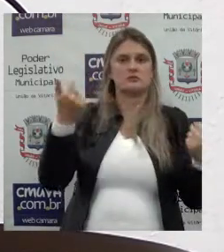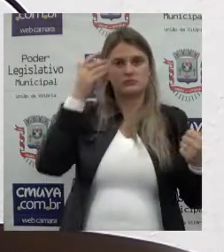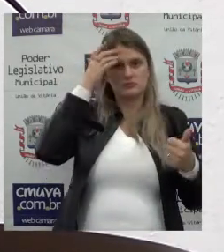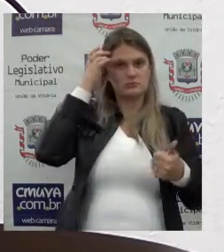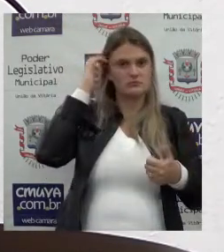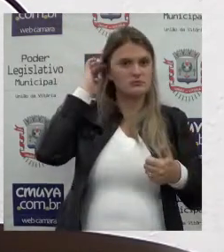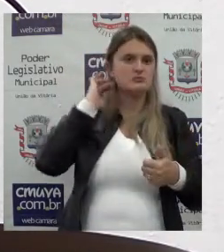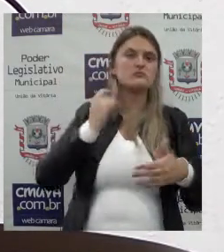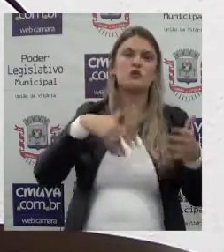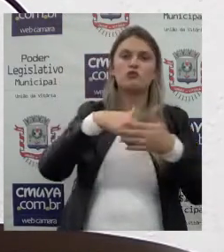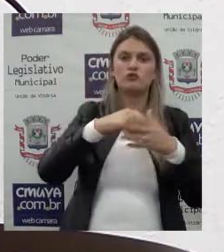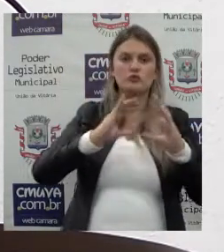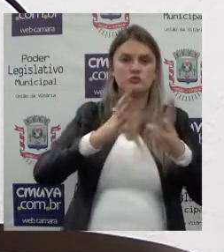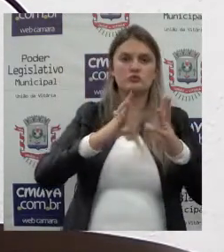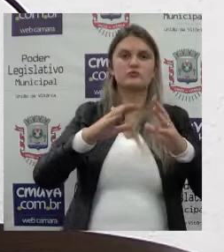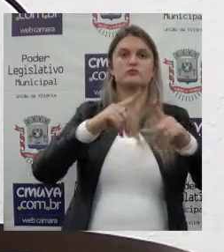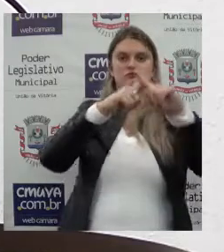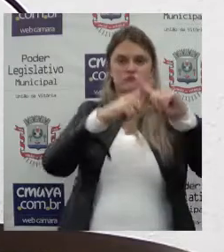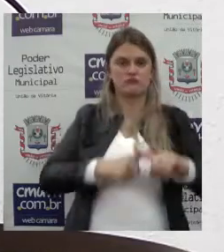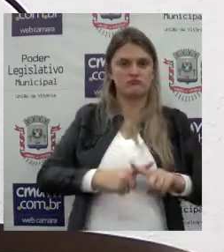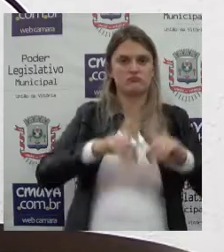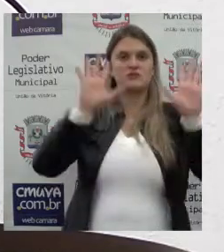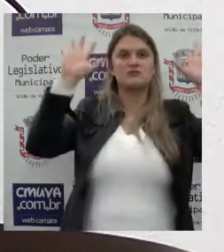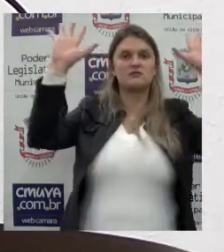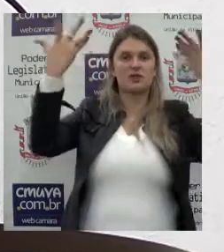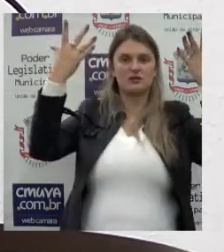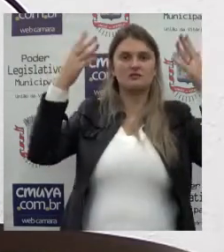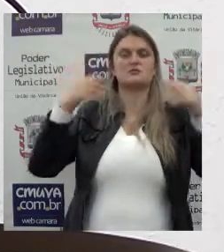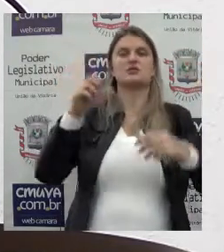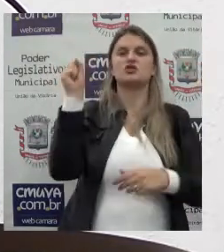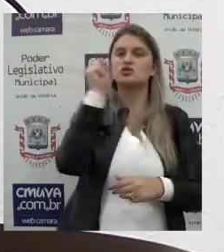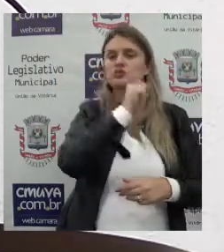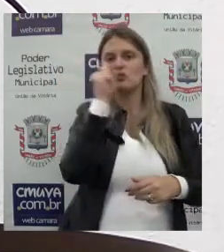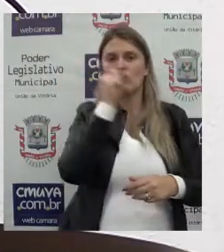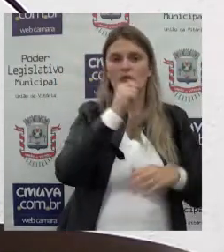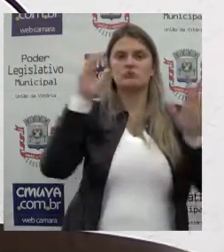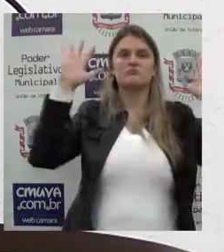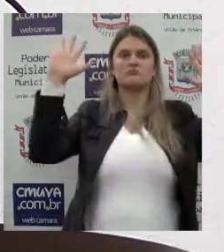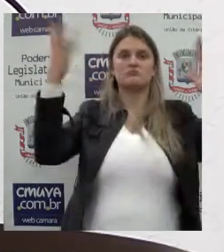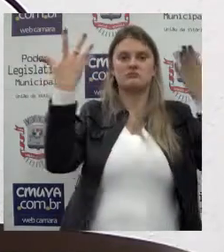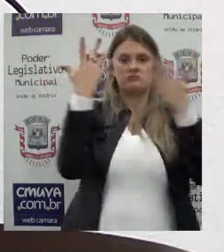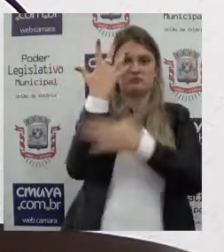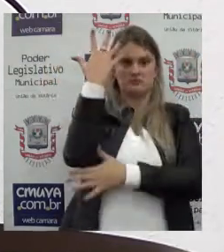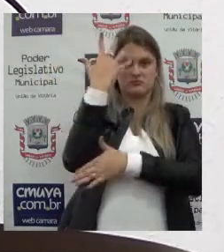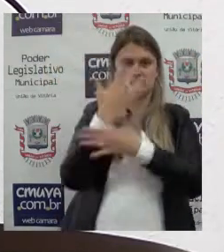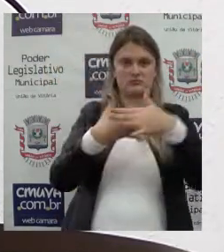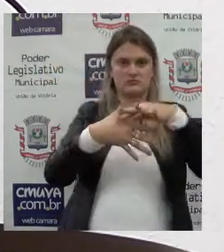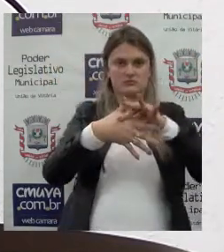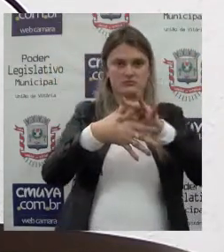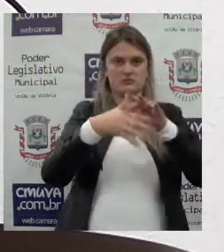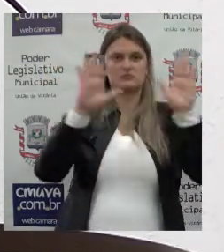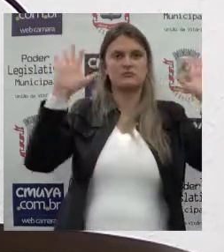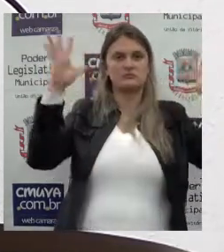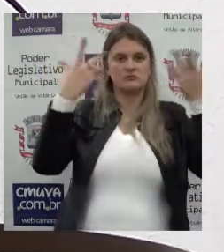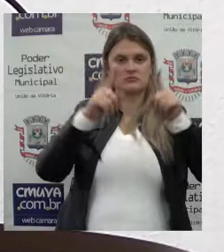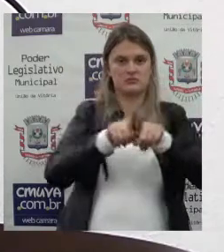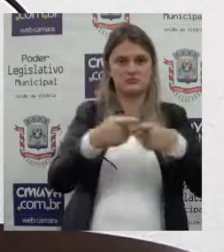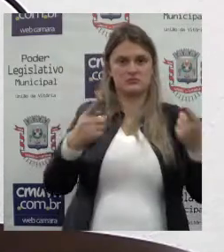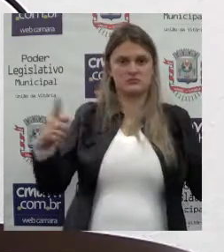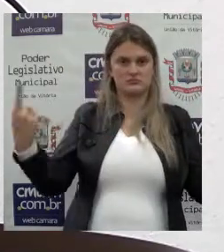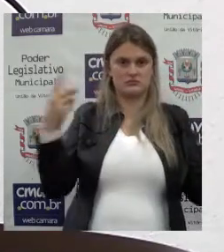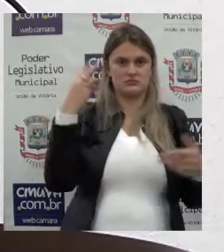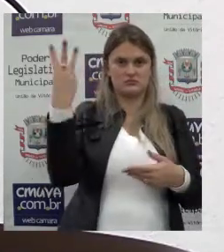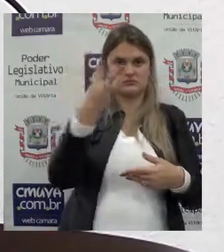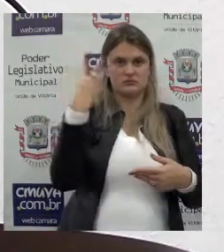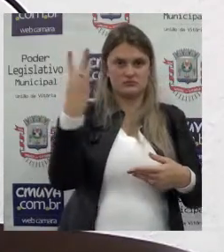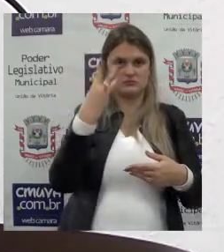ocorrência. Futebol, festa de igreja, shows, festa da costela, festa do xixi,